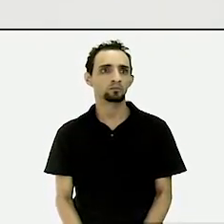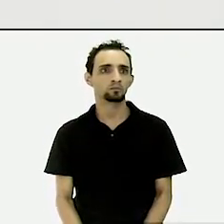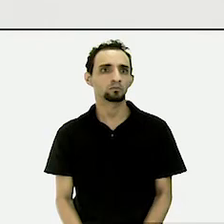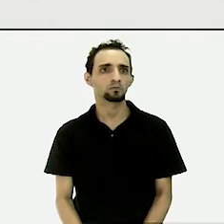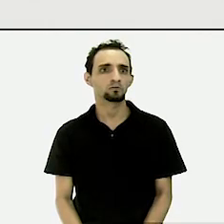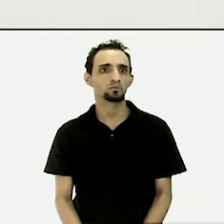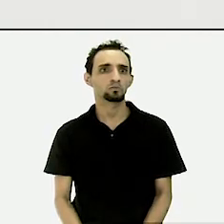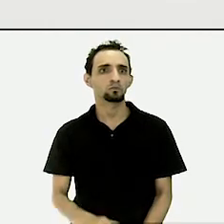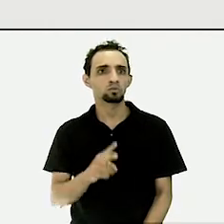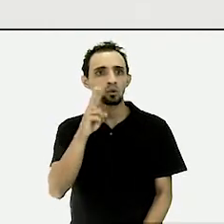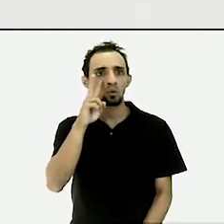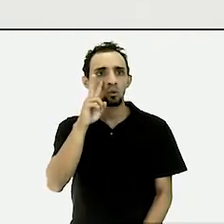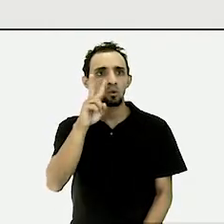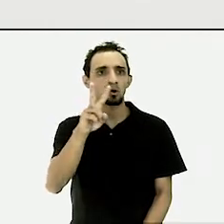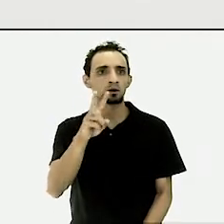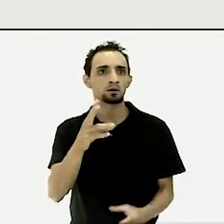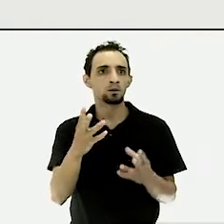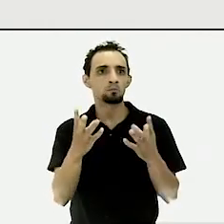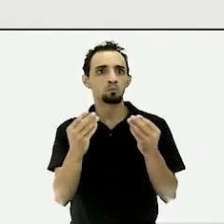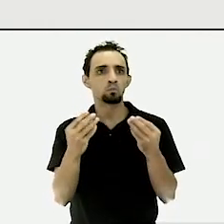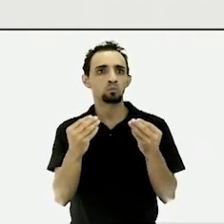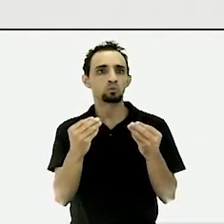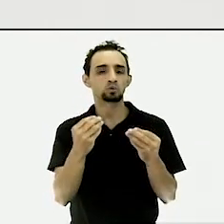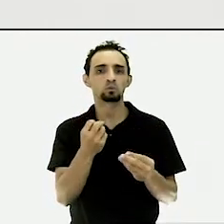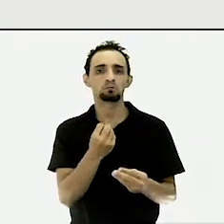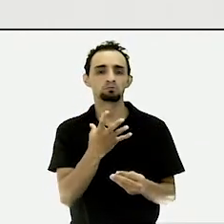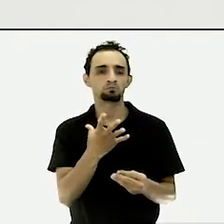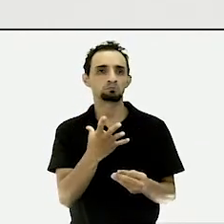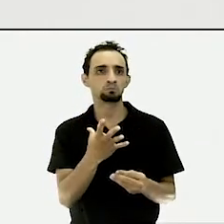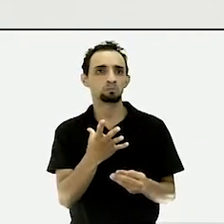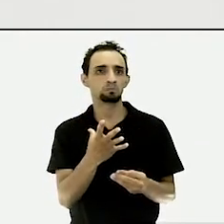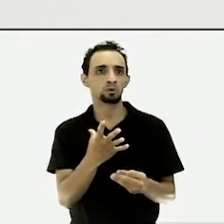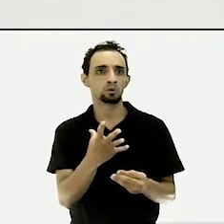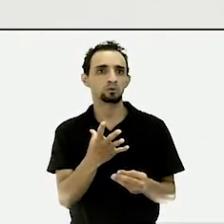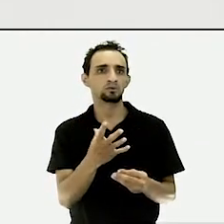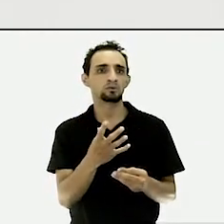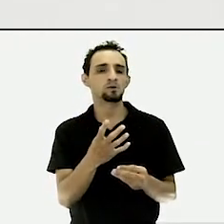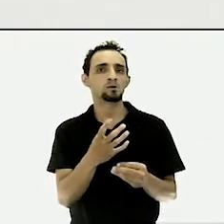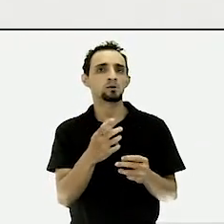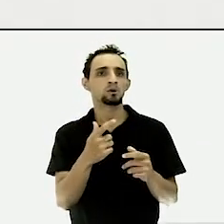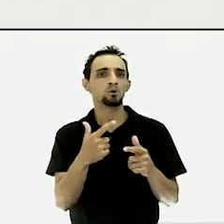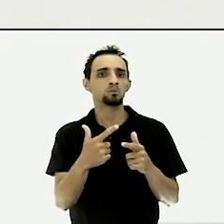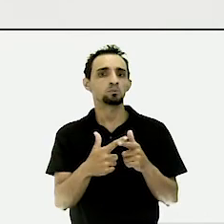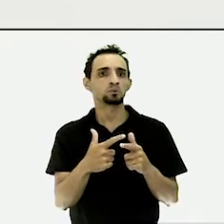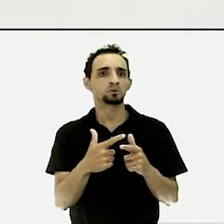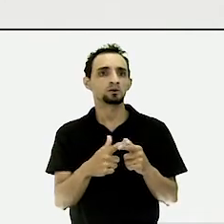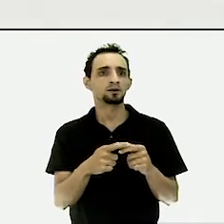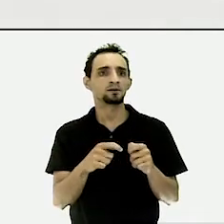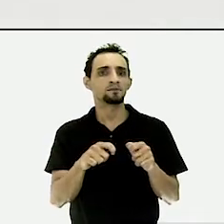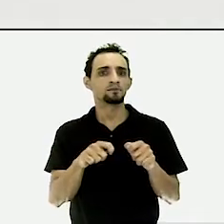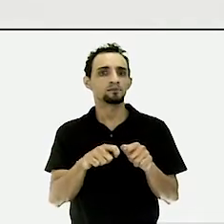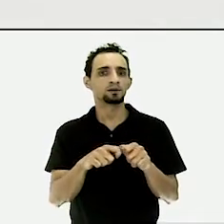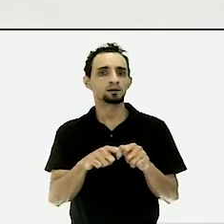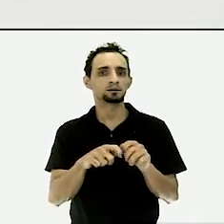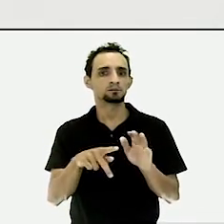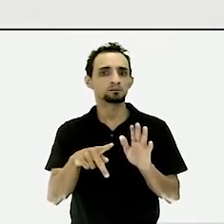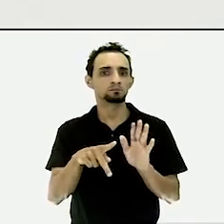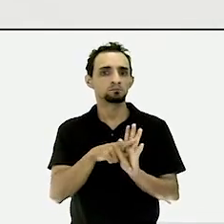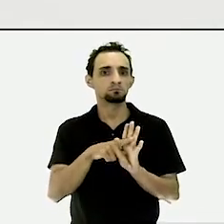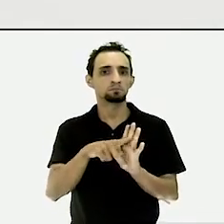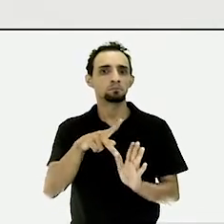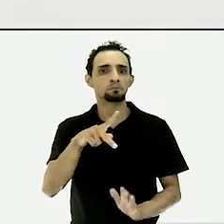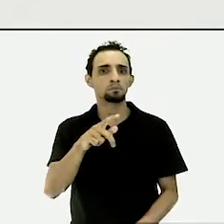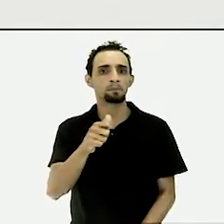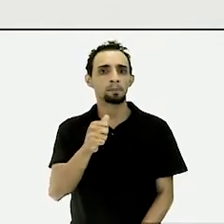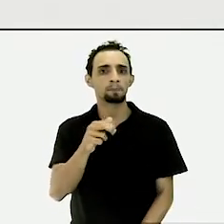queria, nesse parte de Vossa Excelência, lembrar esse fato que você não era vereador, era apenas um médico que estava ainda